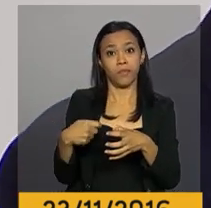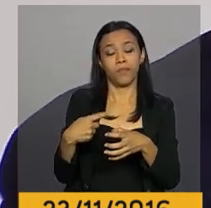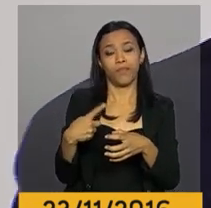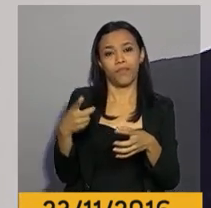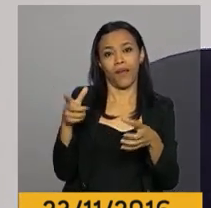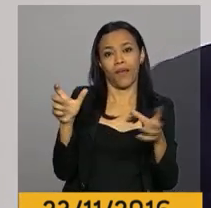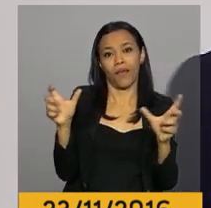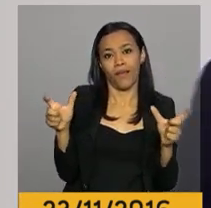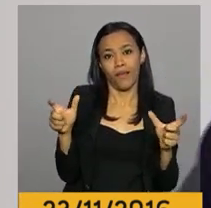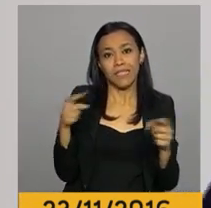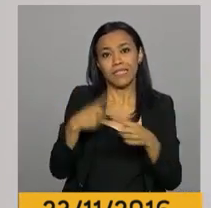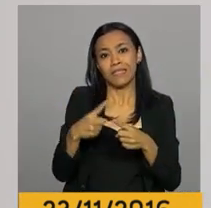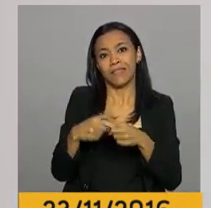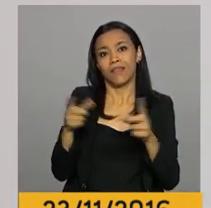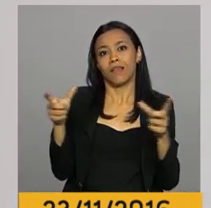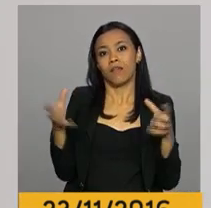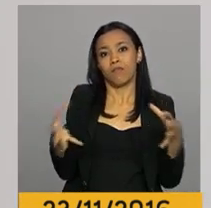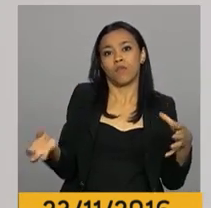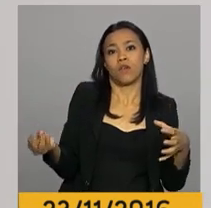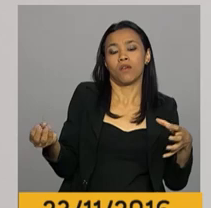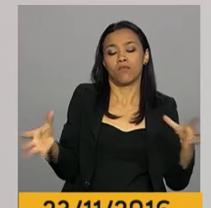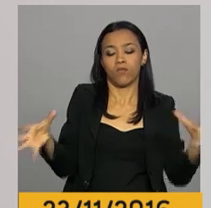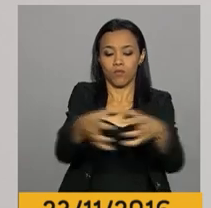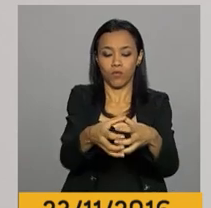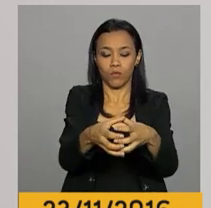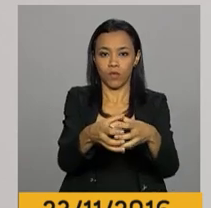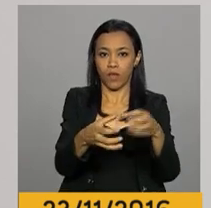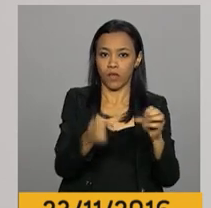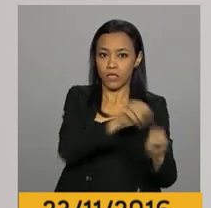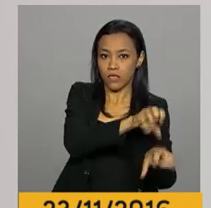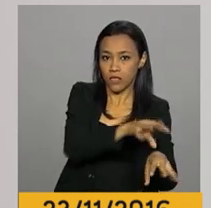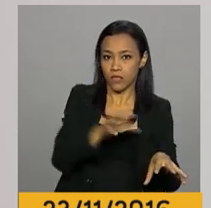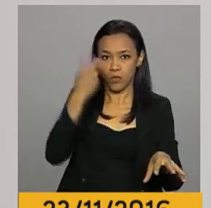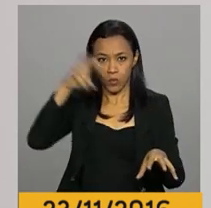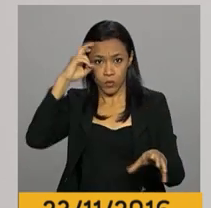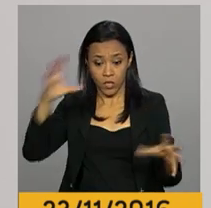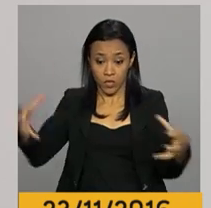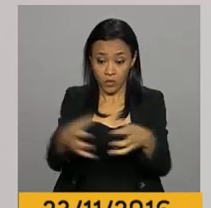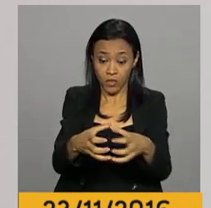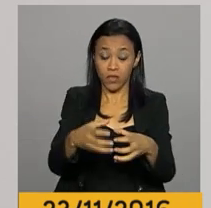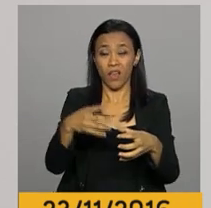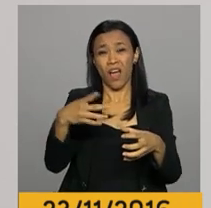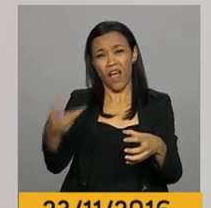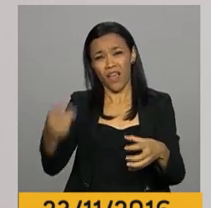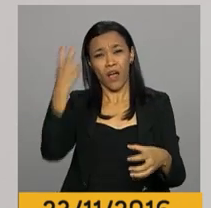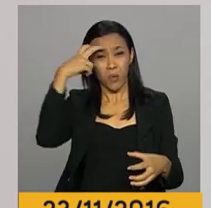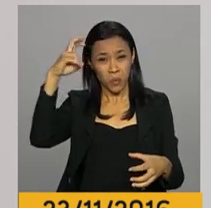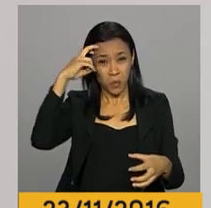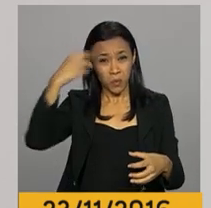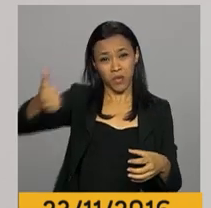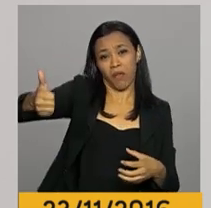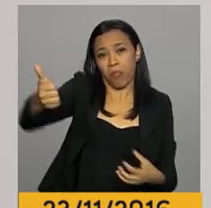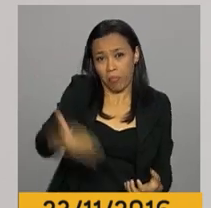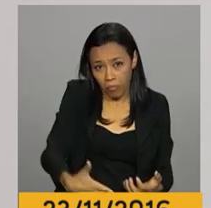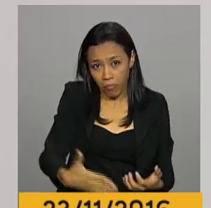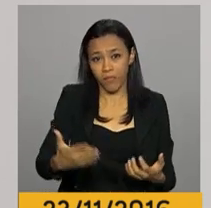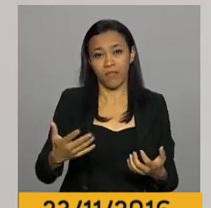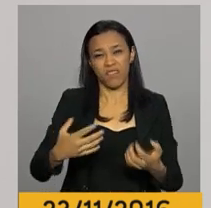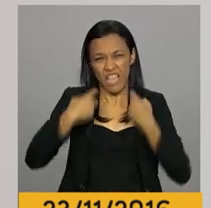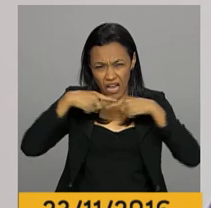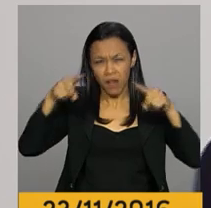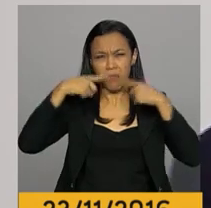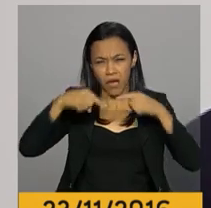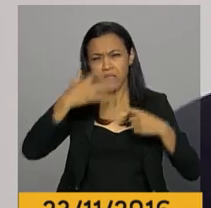a qualificação da cultura e acho que nós quando alertados o contestados